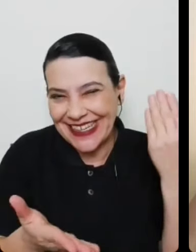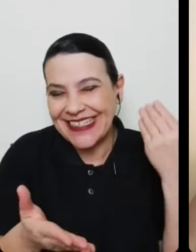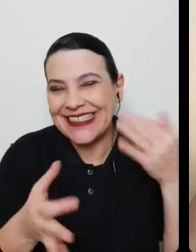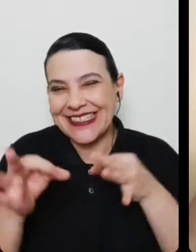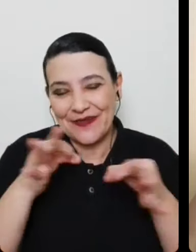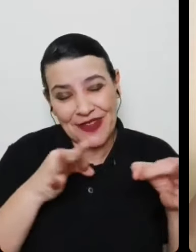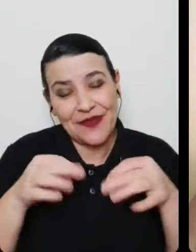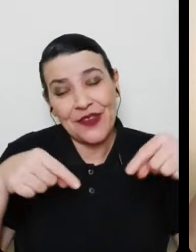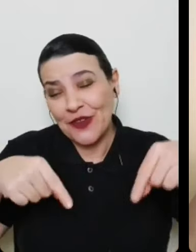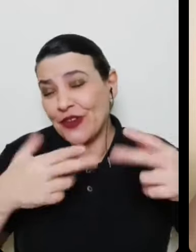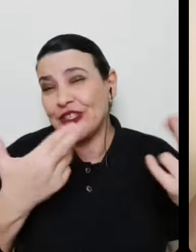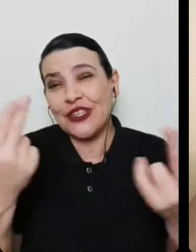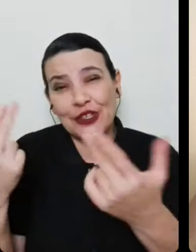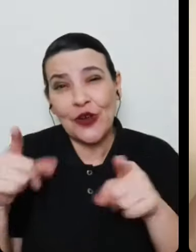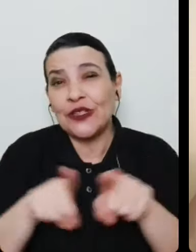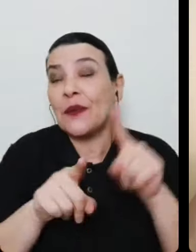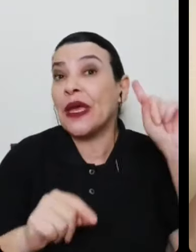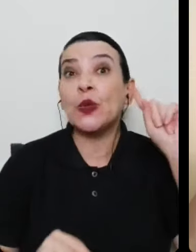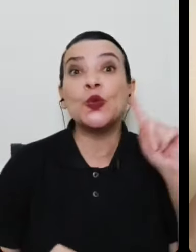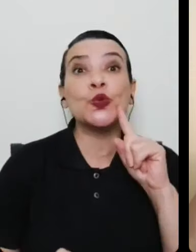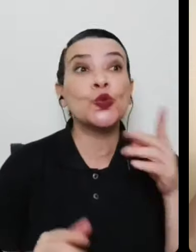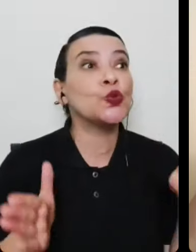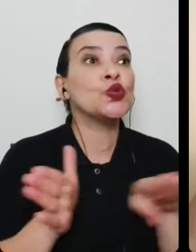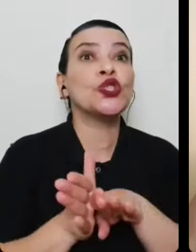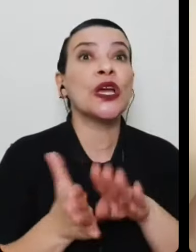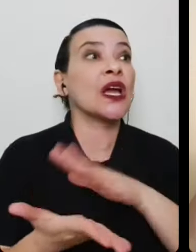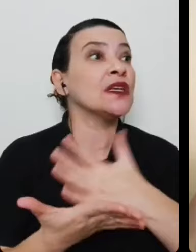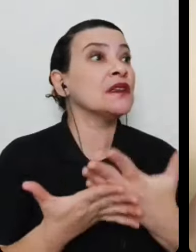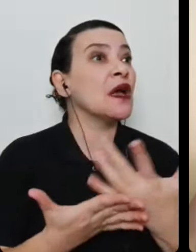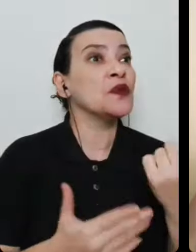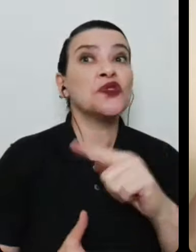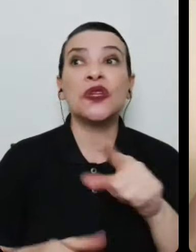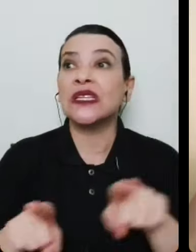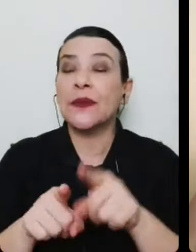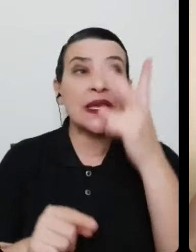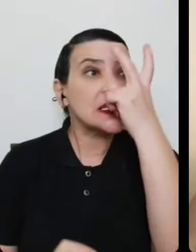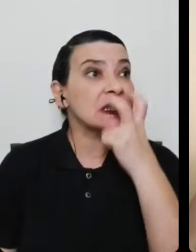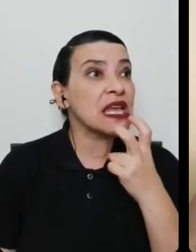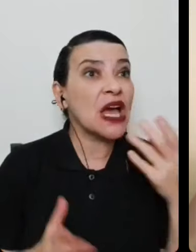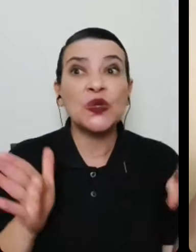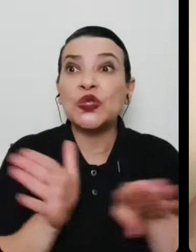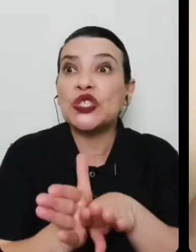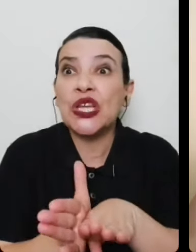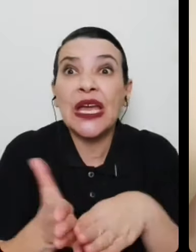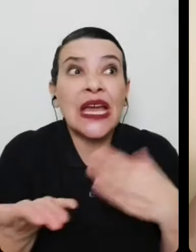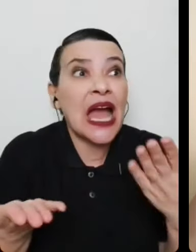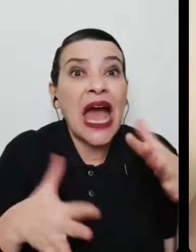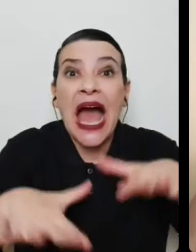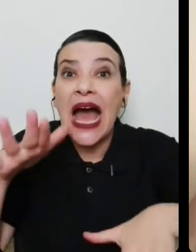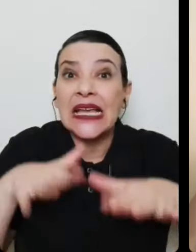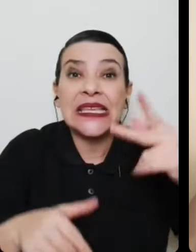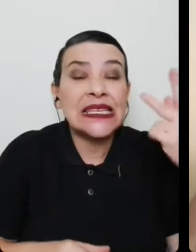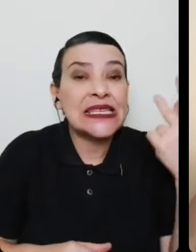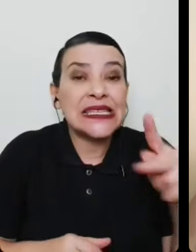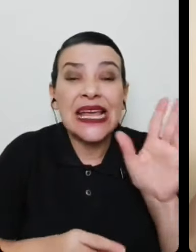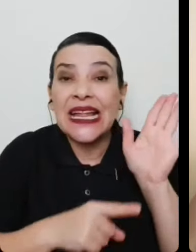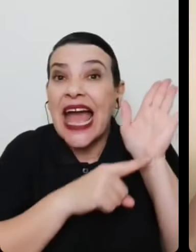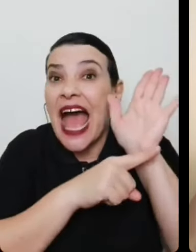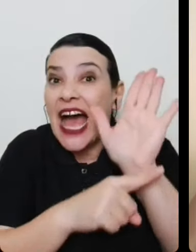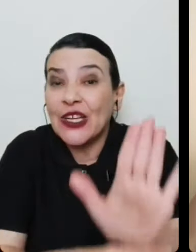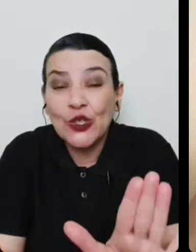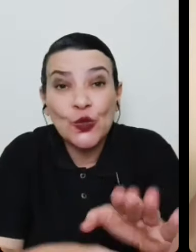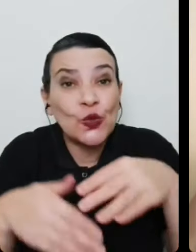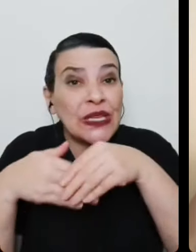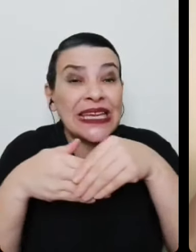enfrenta, né, um surdo quando chega e não tem um intérprete, ou de cego quando não tem recursos para que ele também se